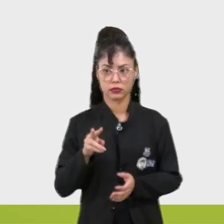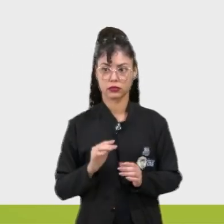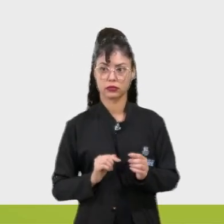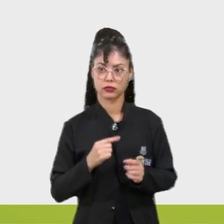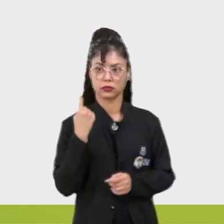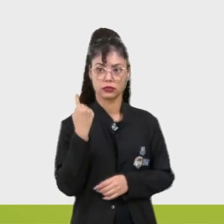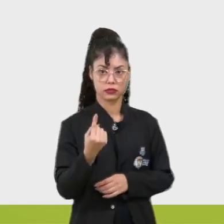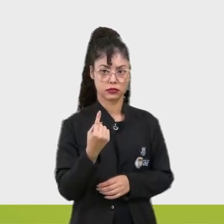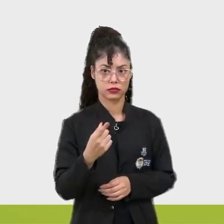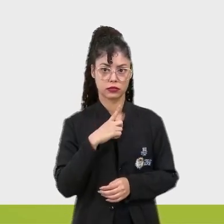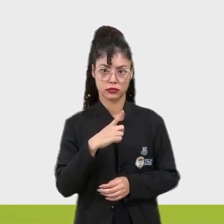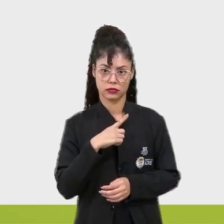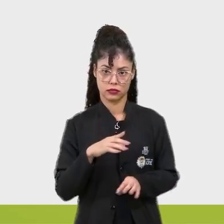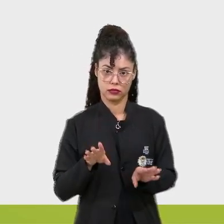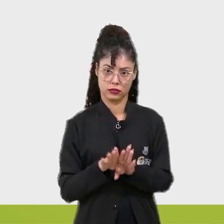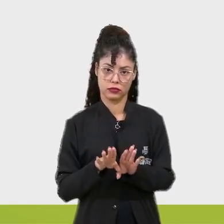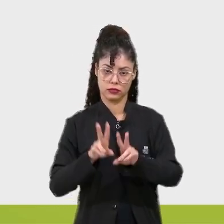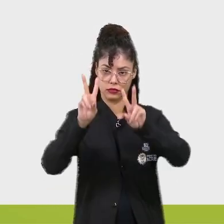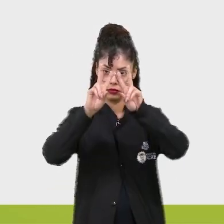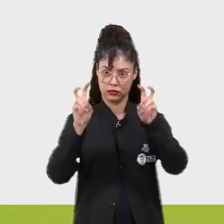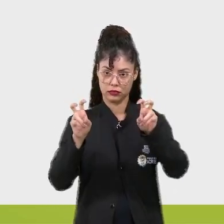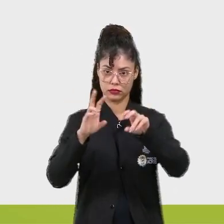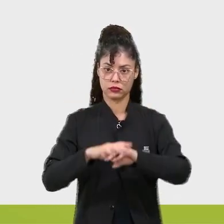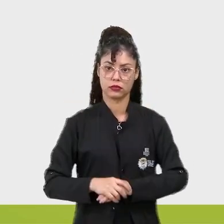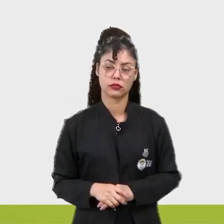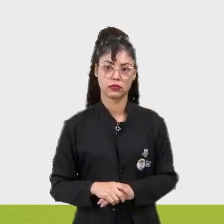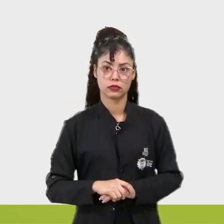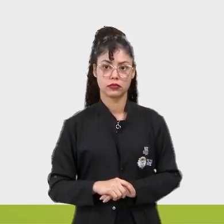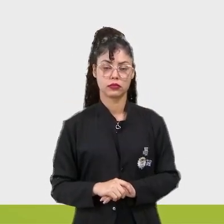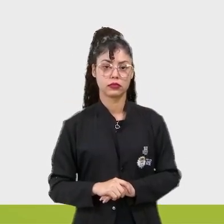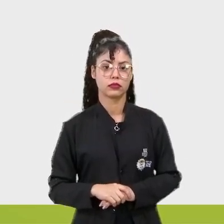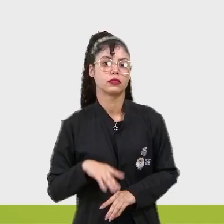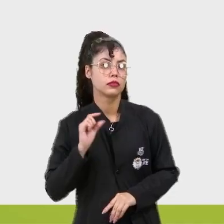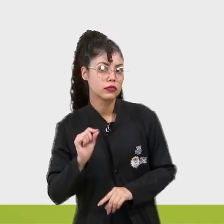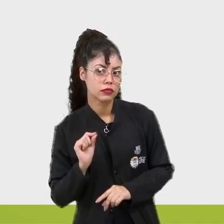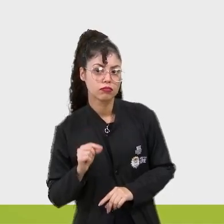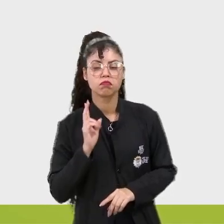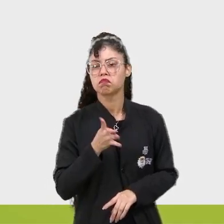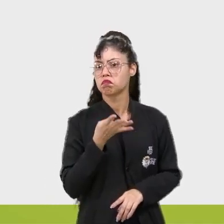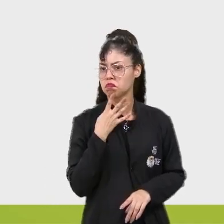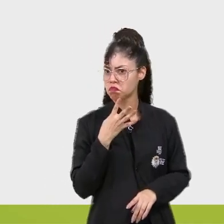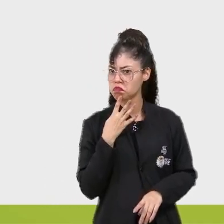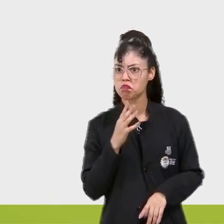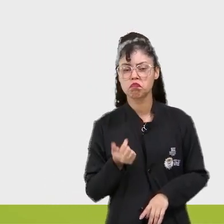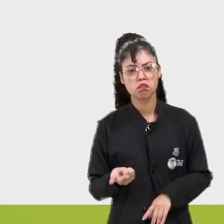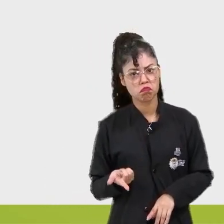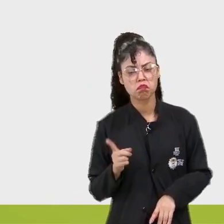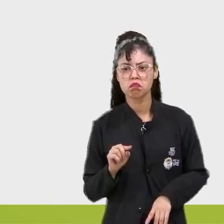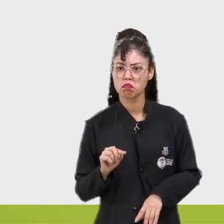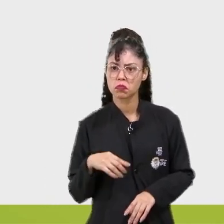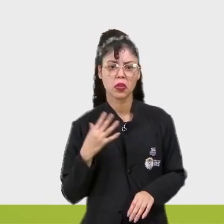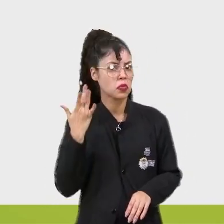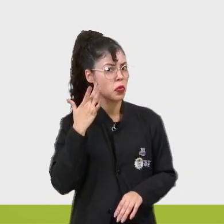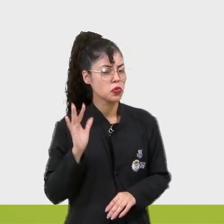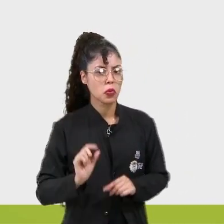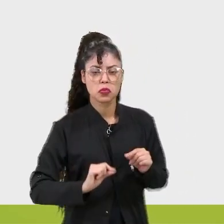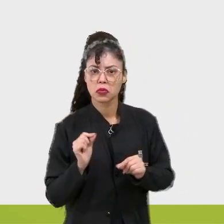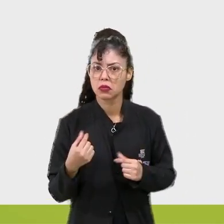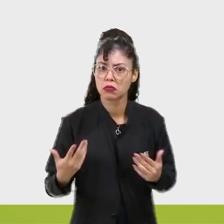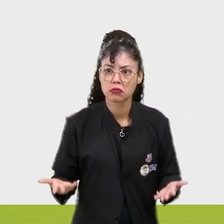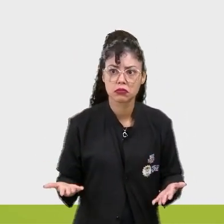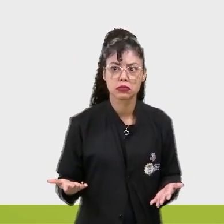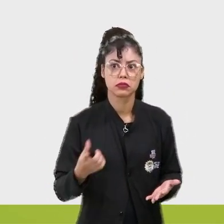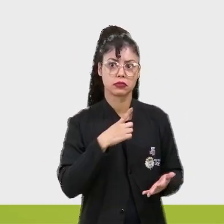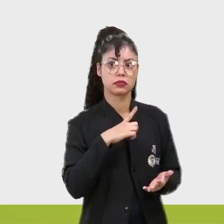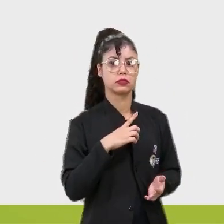1, tangência ao tema. Tangência ao tema. Professor, eu ouvi muito falar sobre isso, mas eu não sei exatamente o que é.